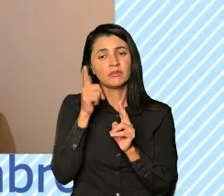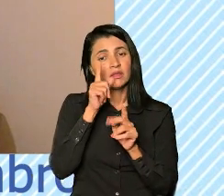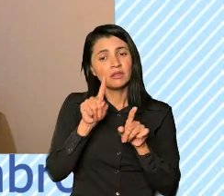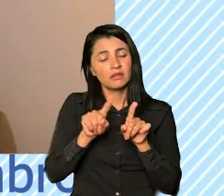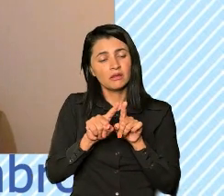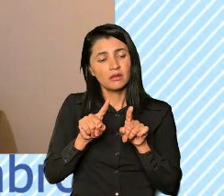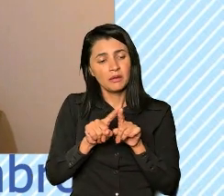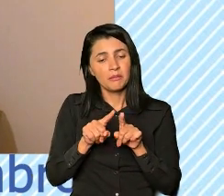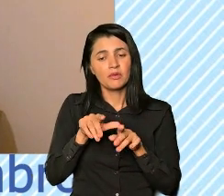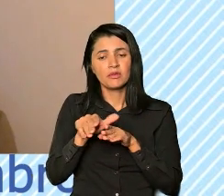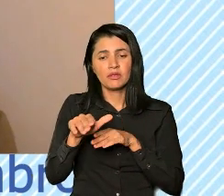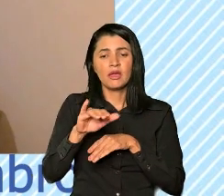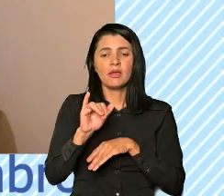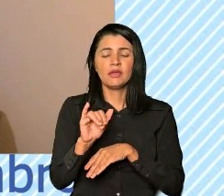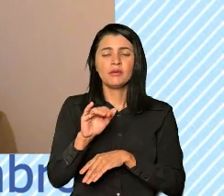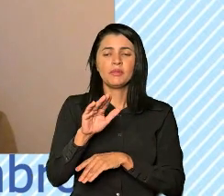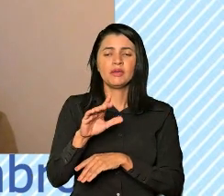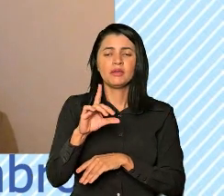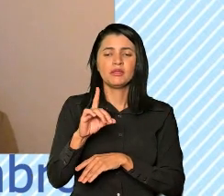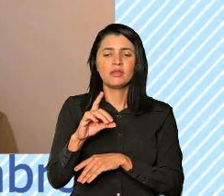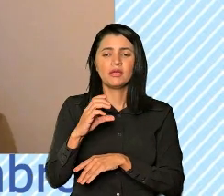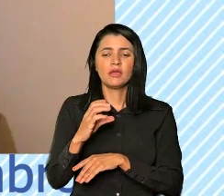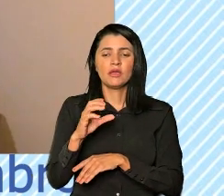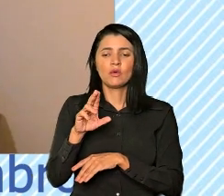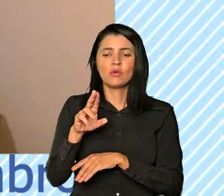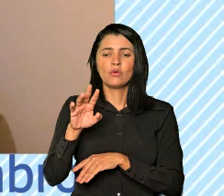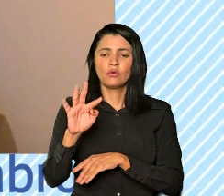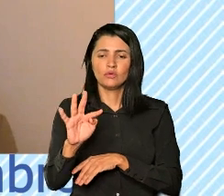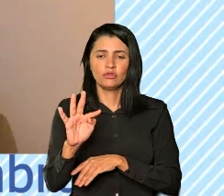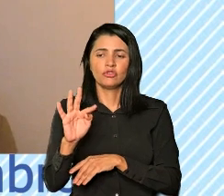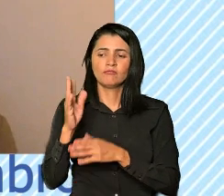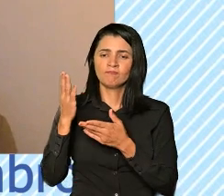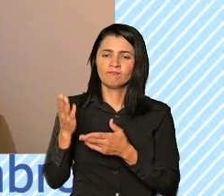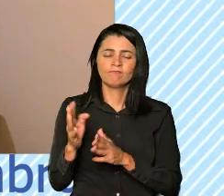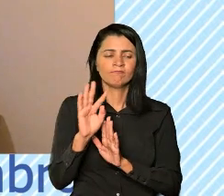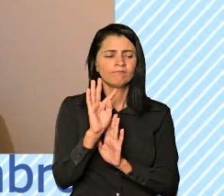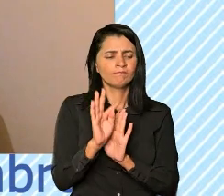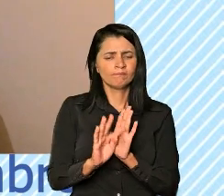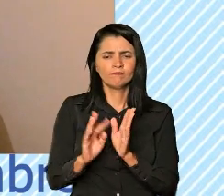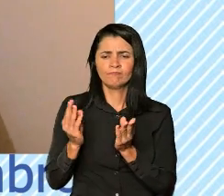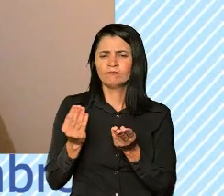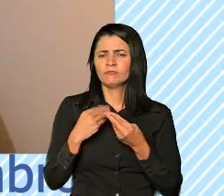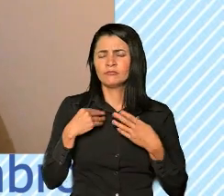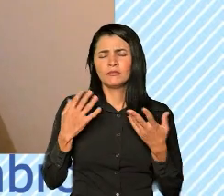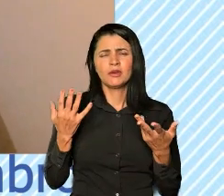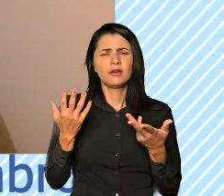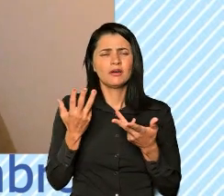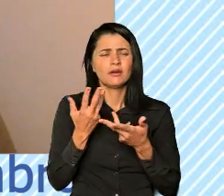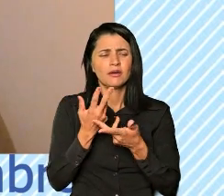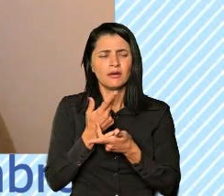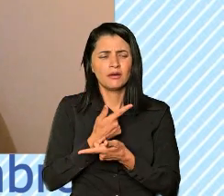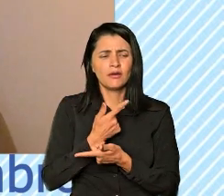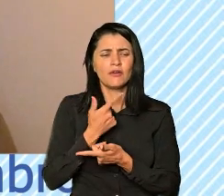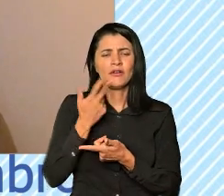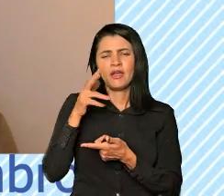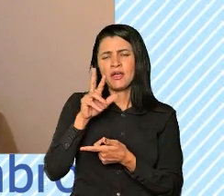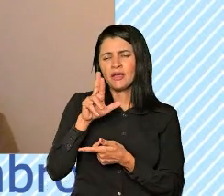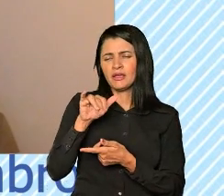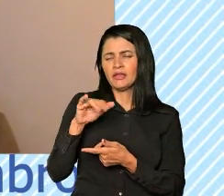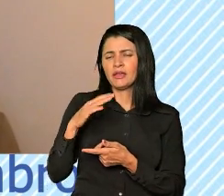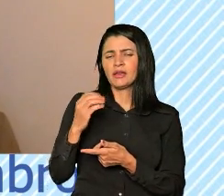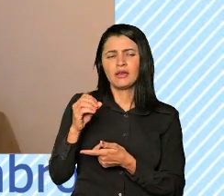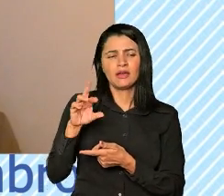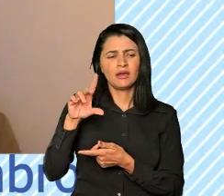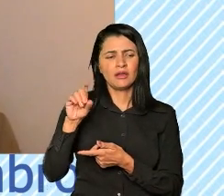do IBDCUT. A Anitta tem nos brindado com textos maravilhosos,